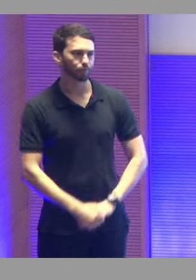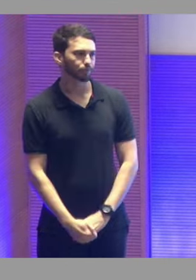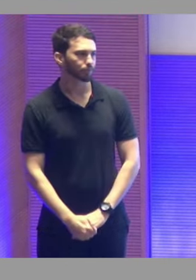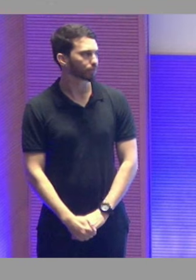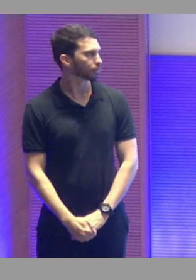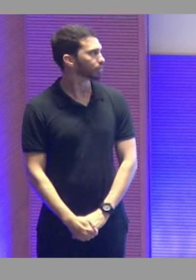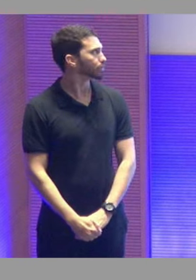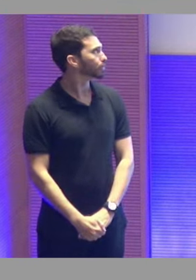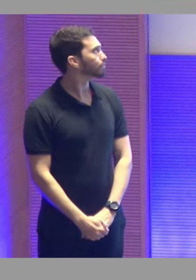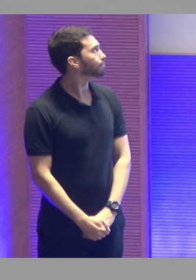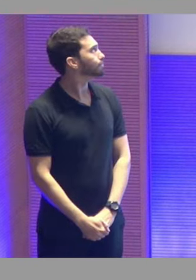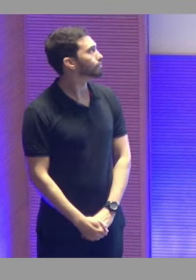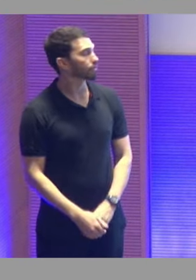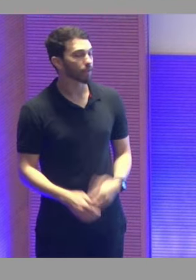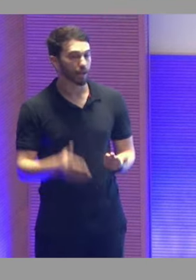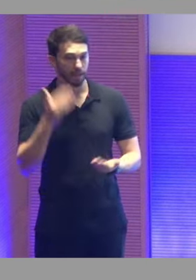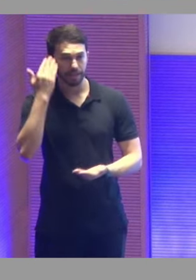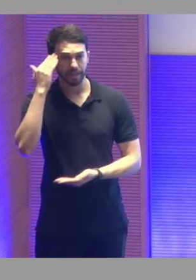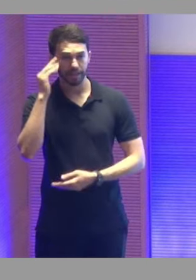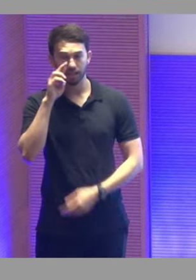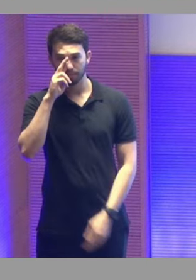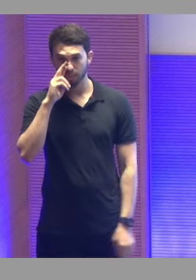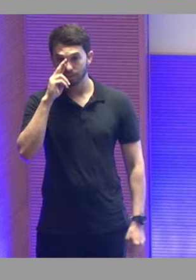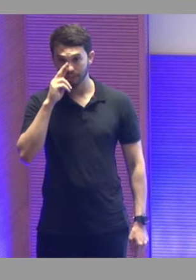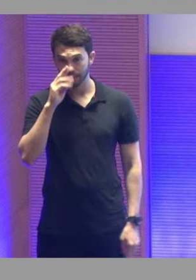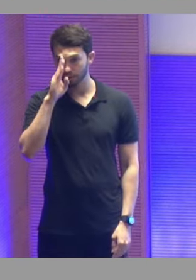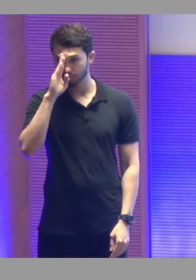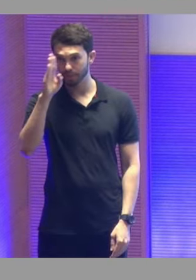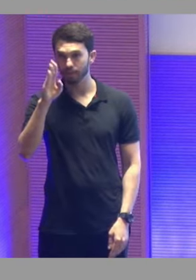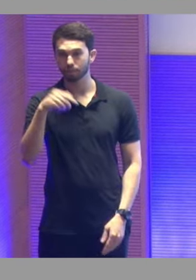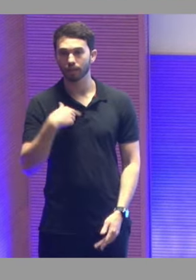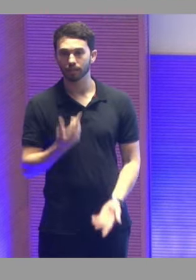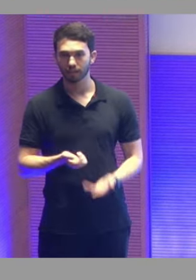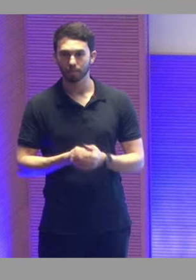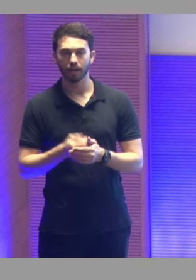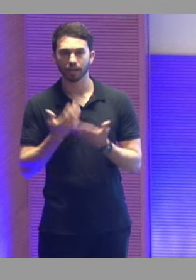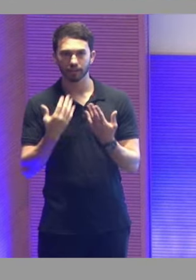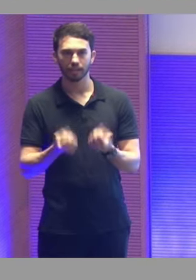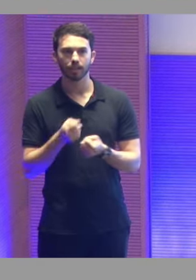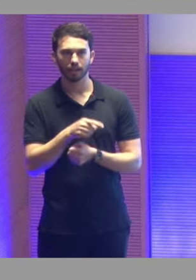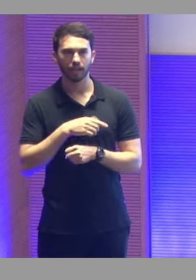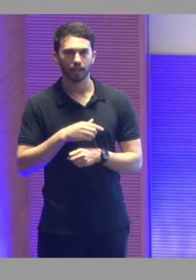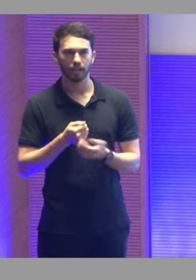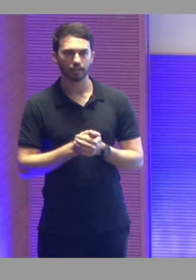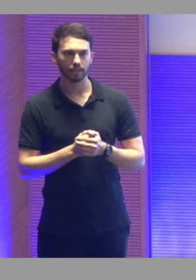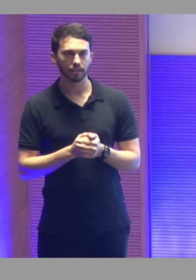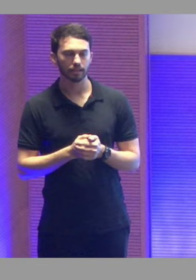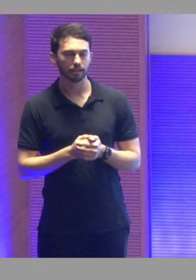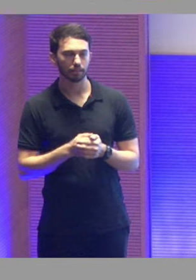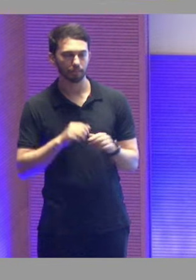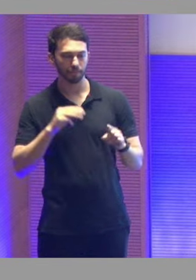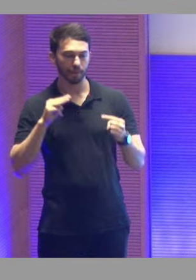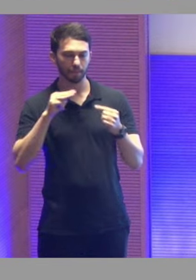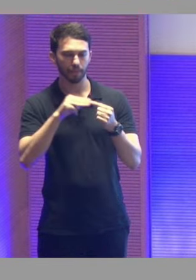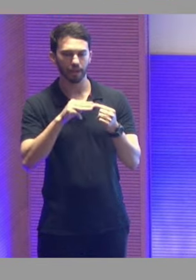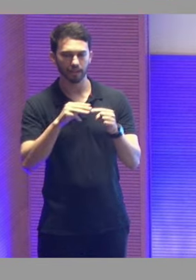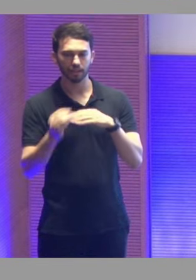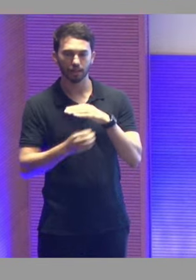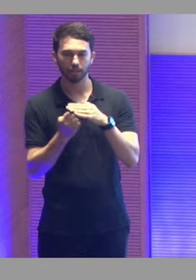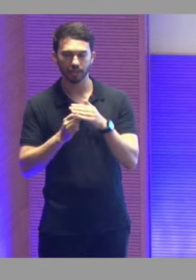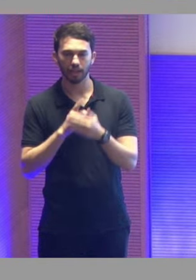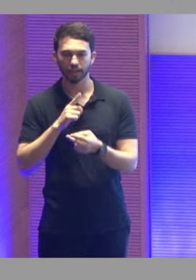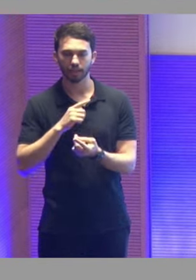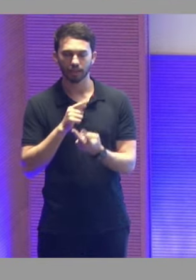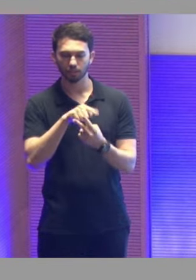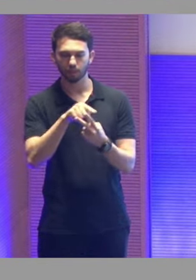para entender então Quais os riscos que foram considerado eh para adoção das metas da organização a gente pode dividir esses riscos